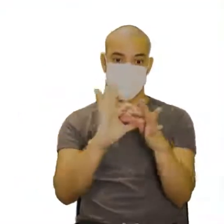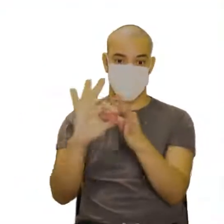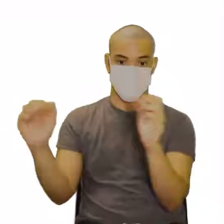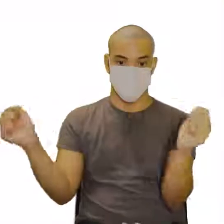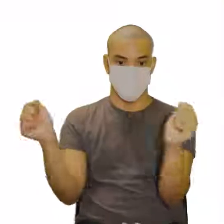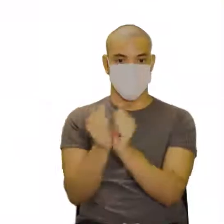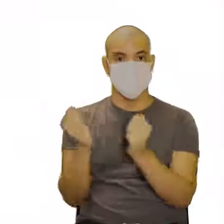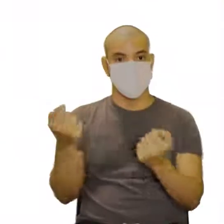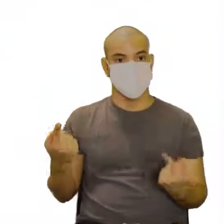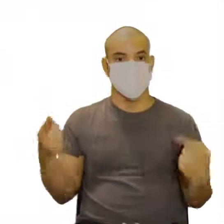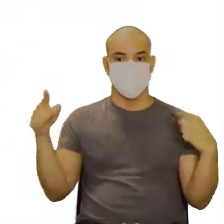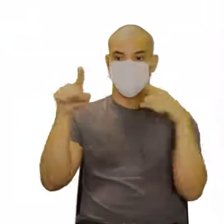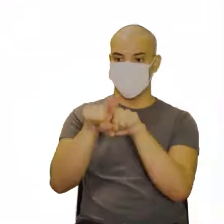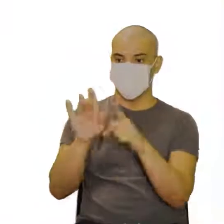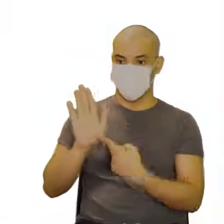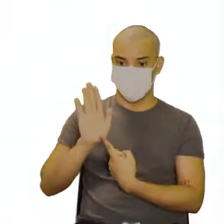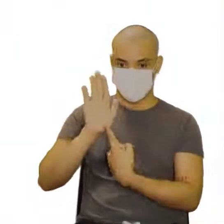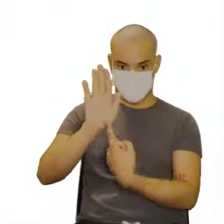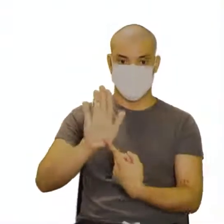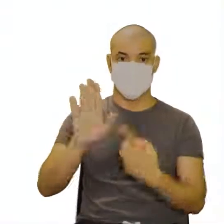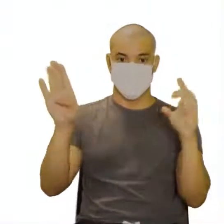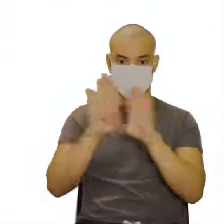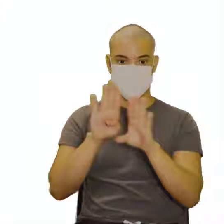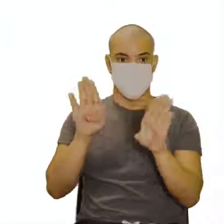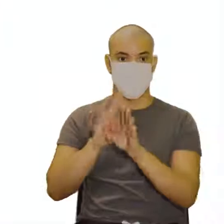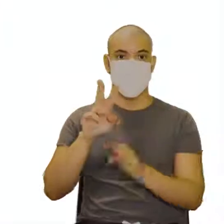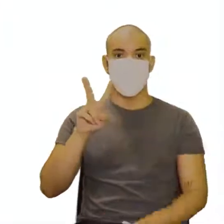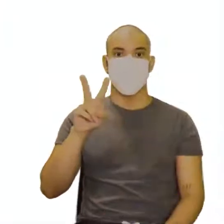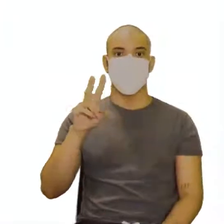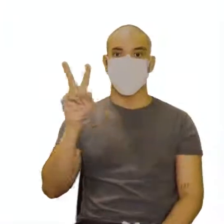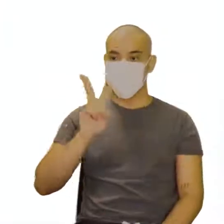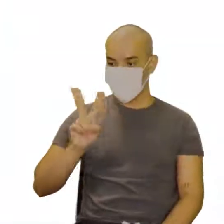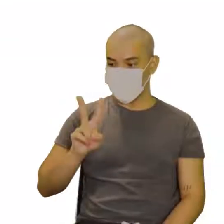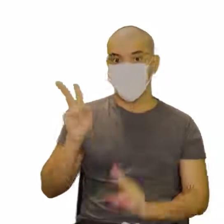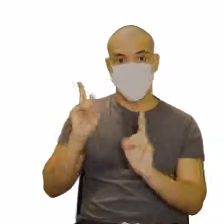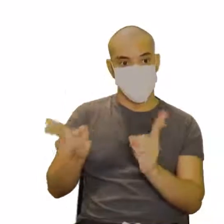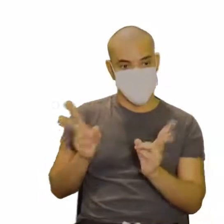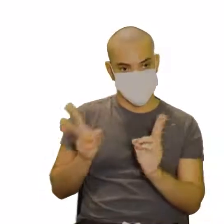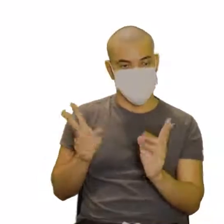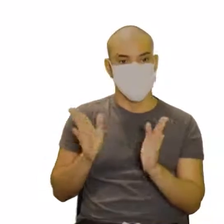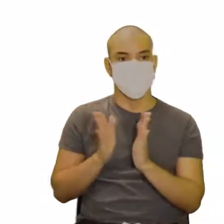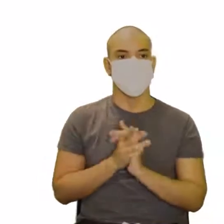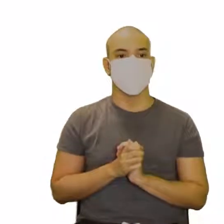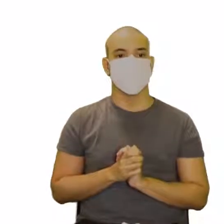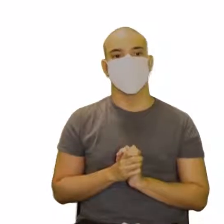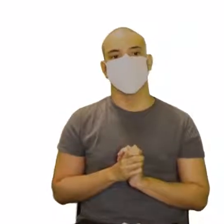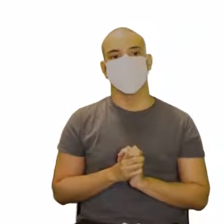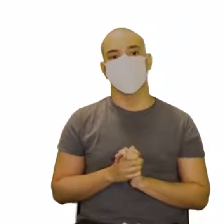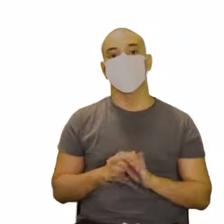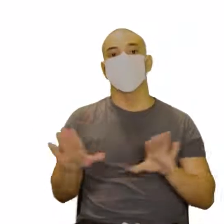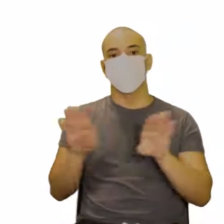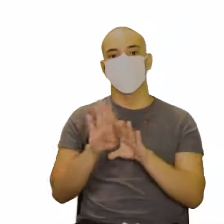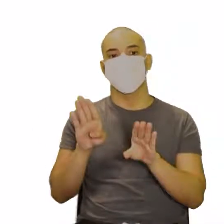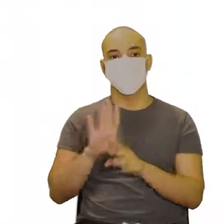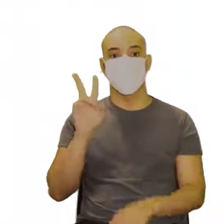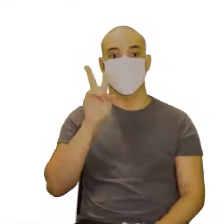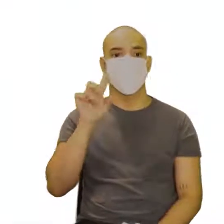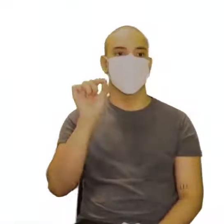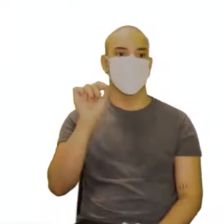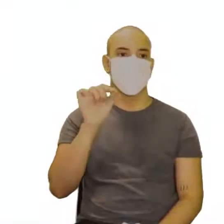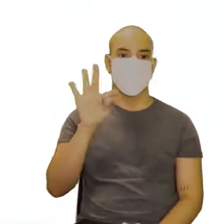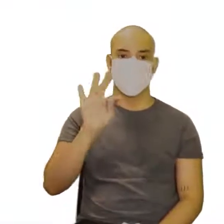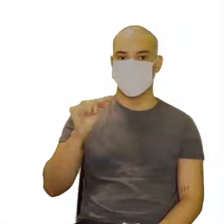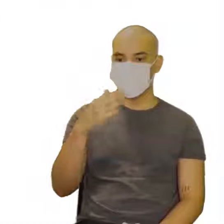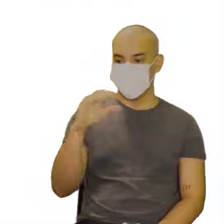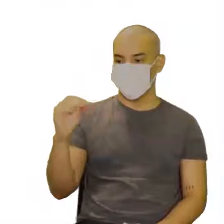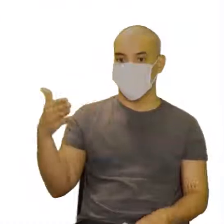respectivas capacitâncias e voltagens, tá bom? E aqui a gente também pode ver que a tensão de entrada